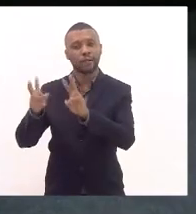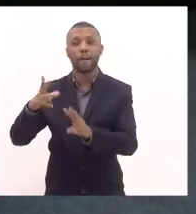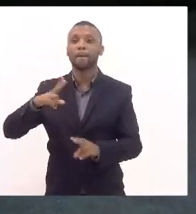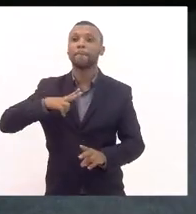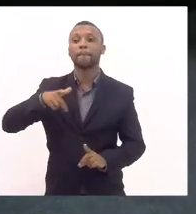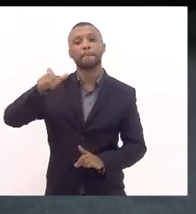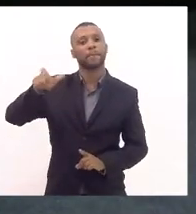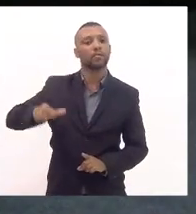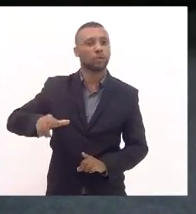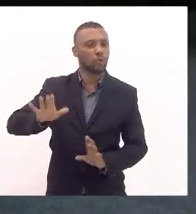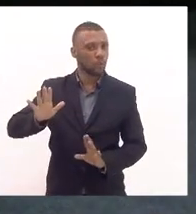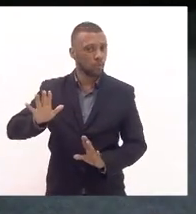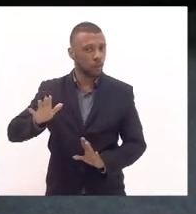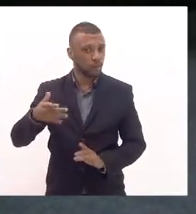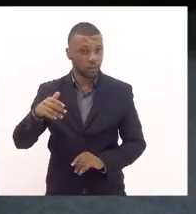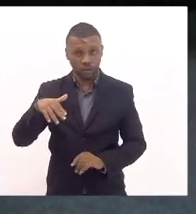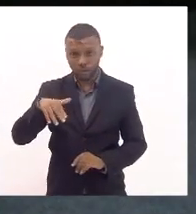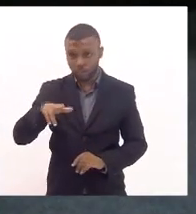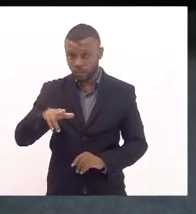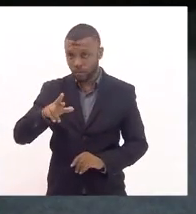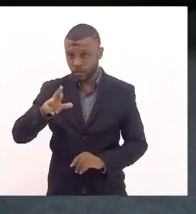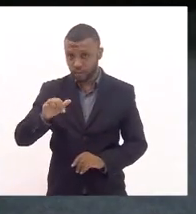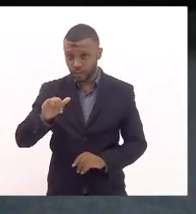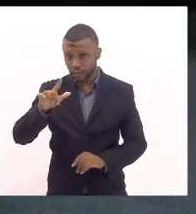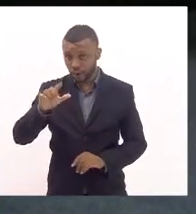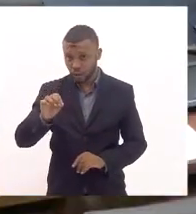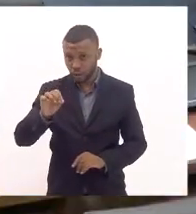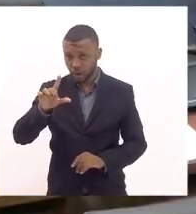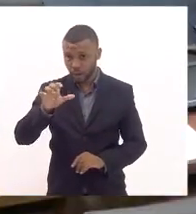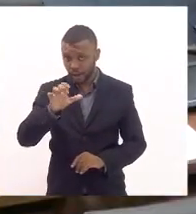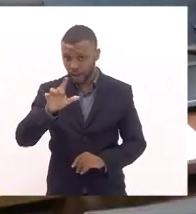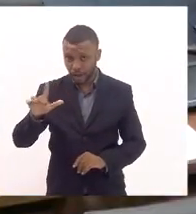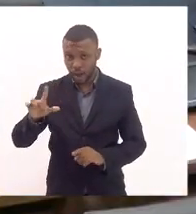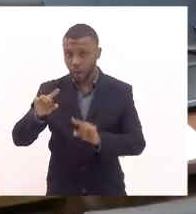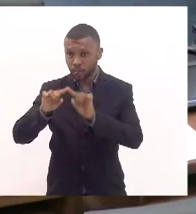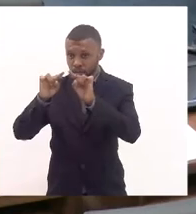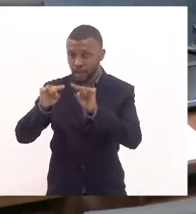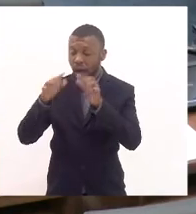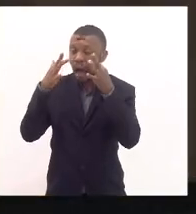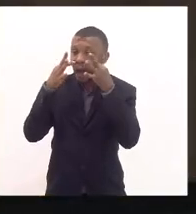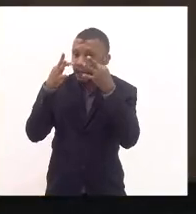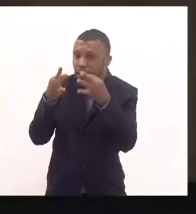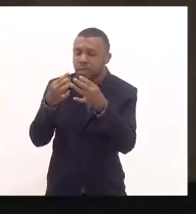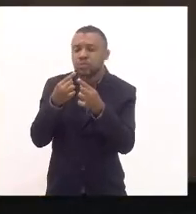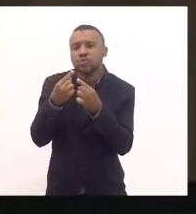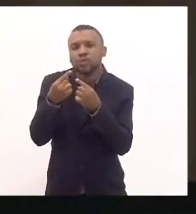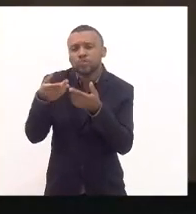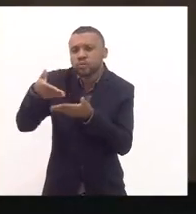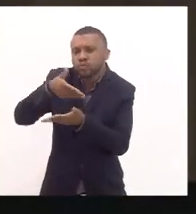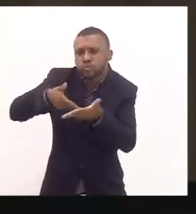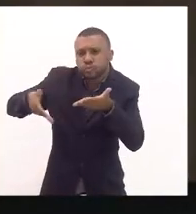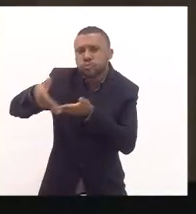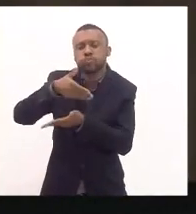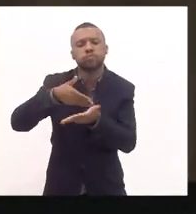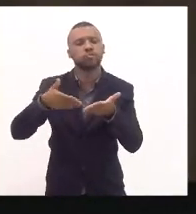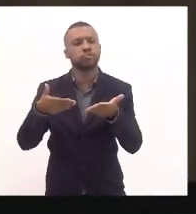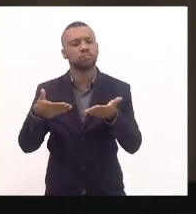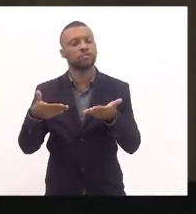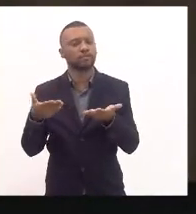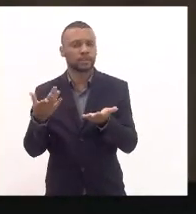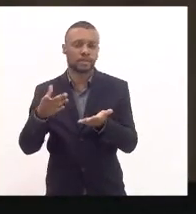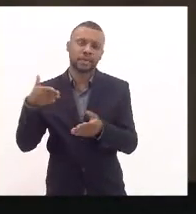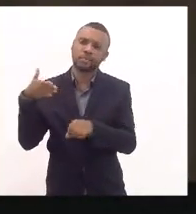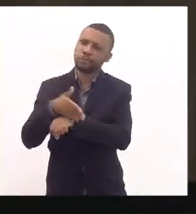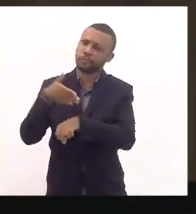pessoal Murilo Leal é um quadro muito atencioso aberto ao diálogo enfim se faz